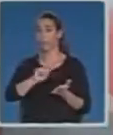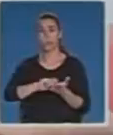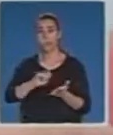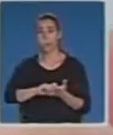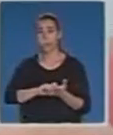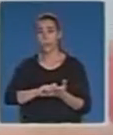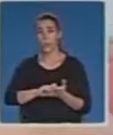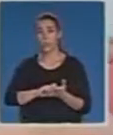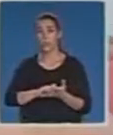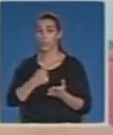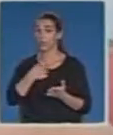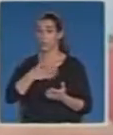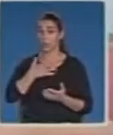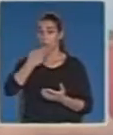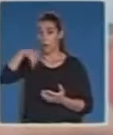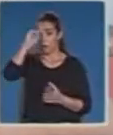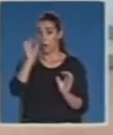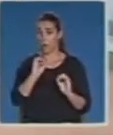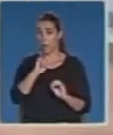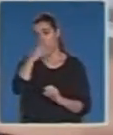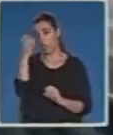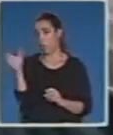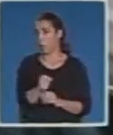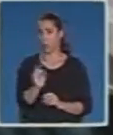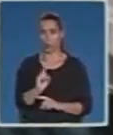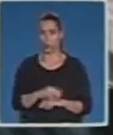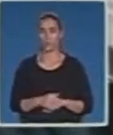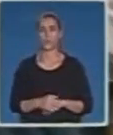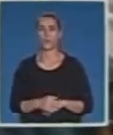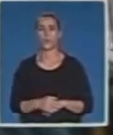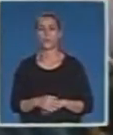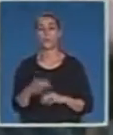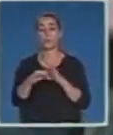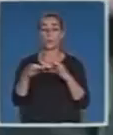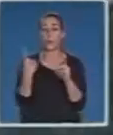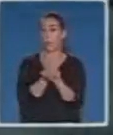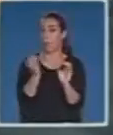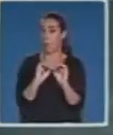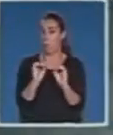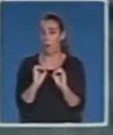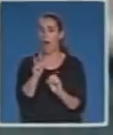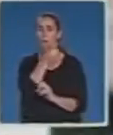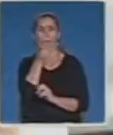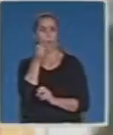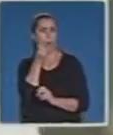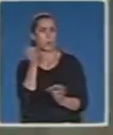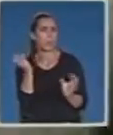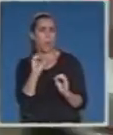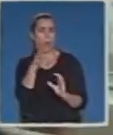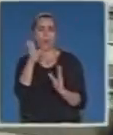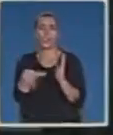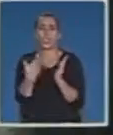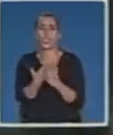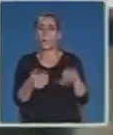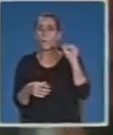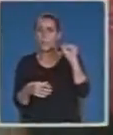como nós não gostamos de enganar ninguém, não trouxemos as canetas. Não há brindes na campanha, nem há promessas, dizem os candidatos da